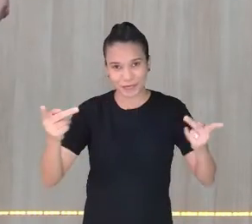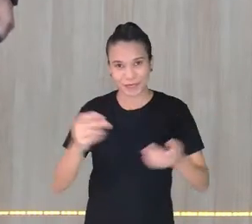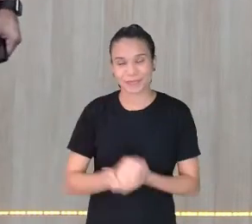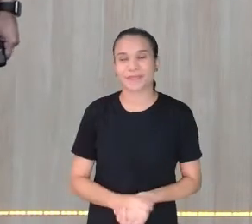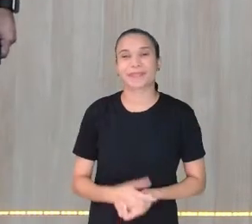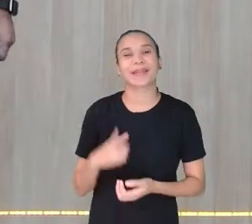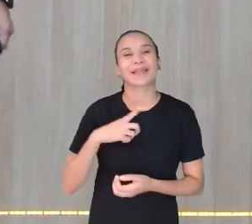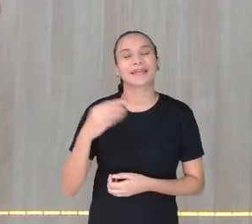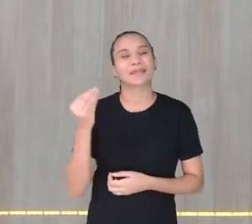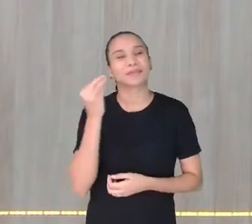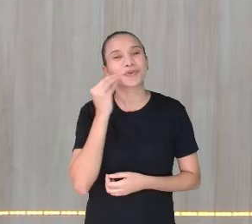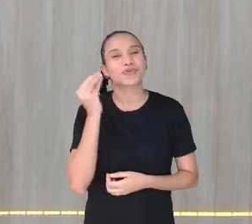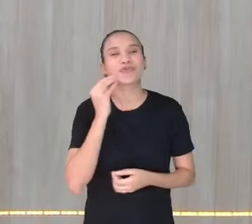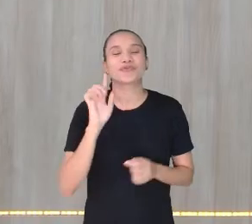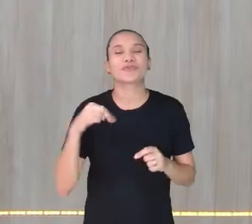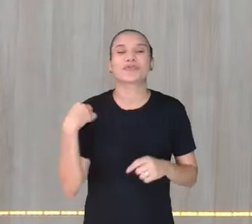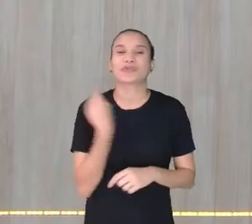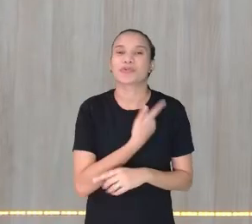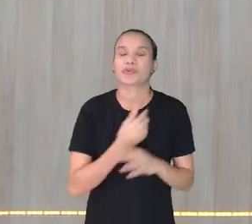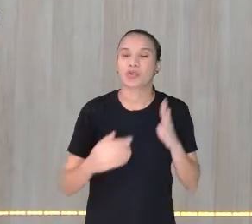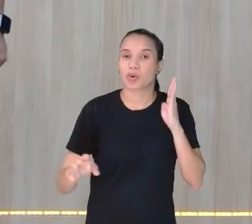vocês, dar um tchauzinho. A gente